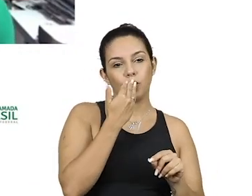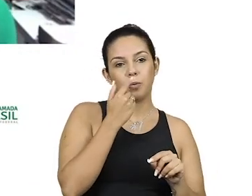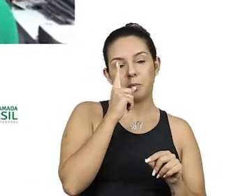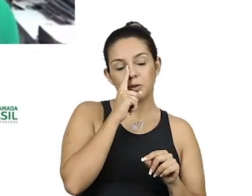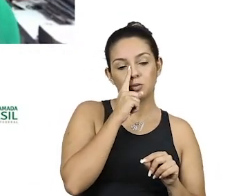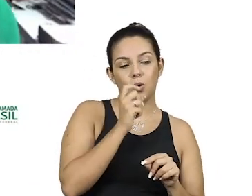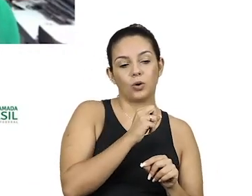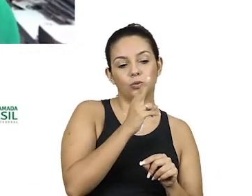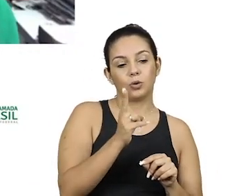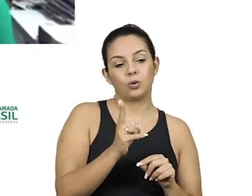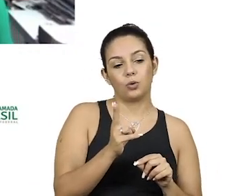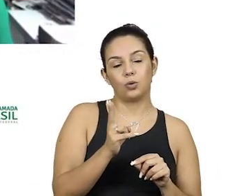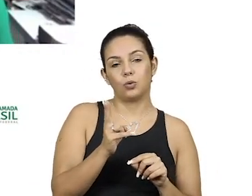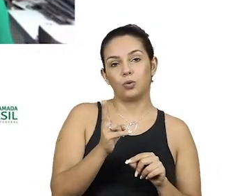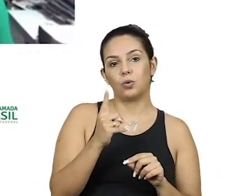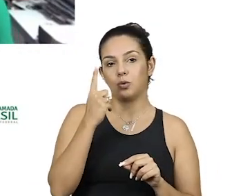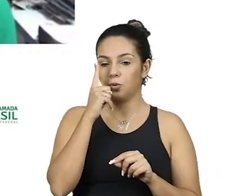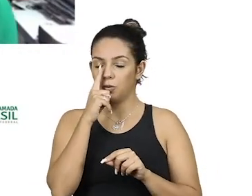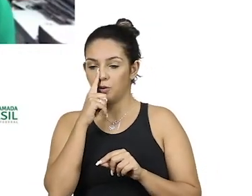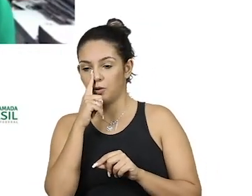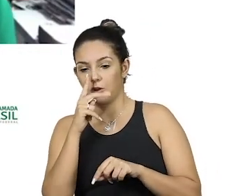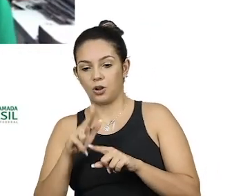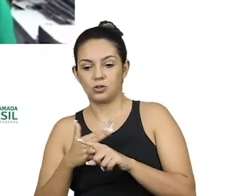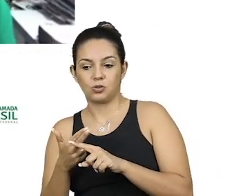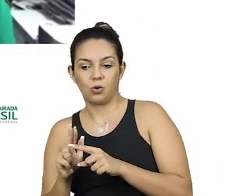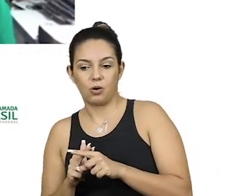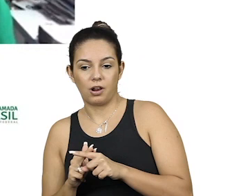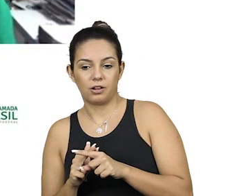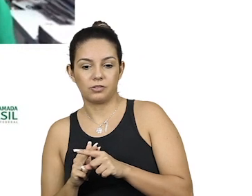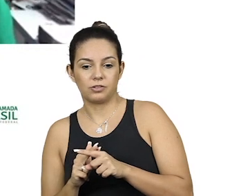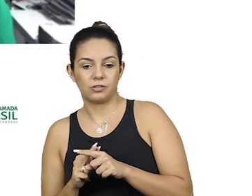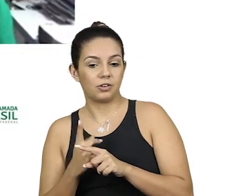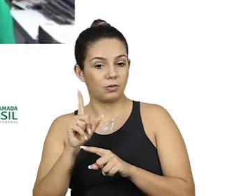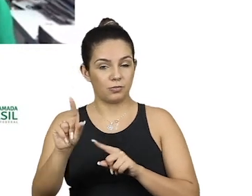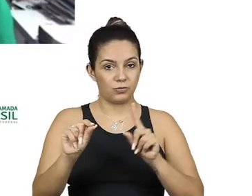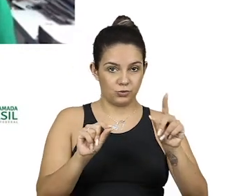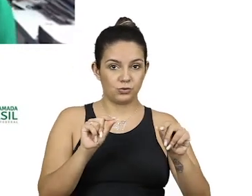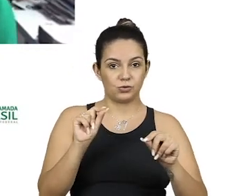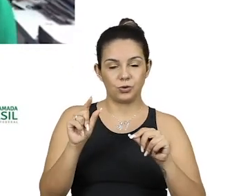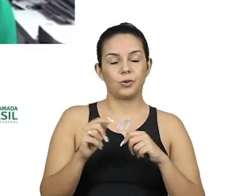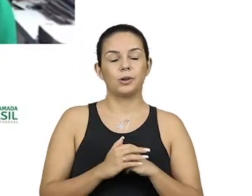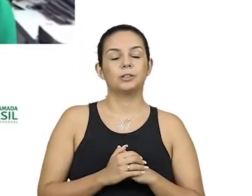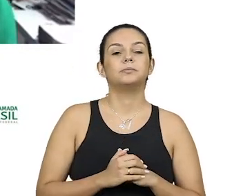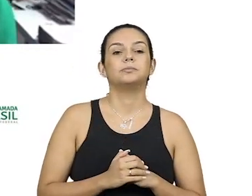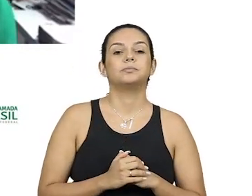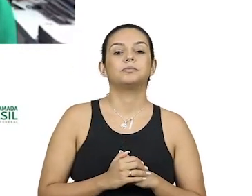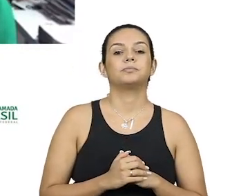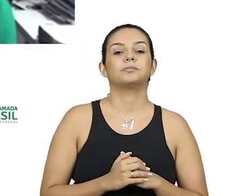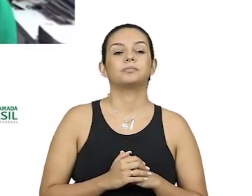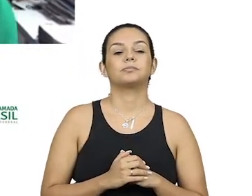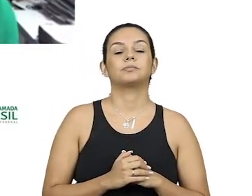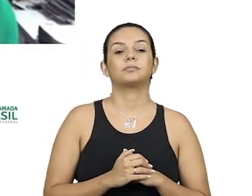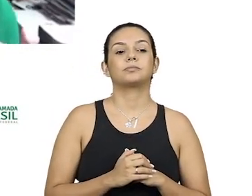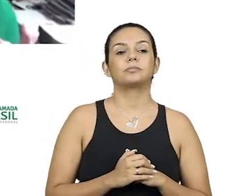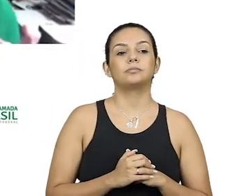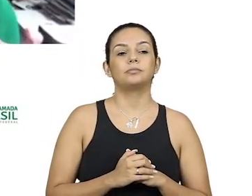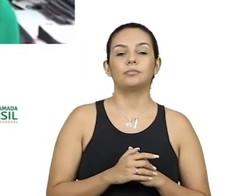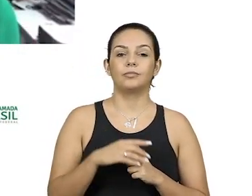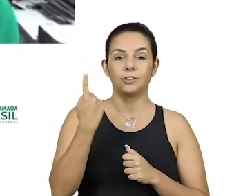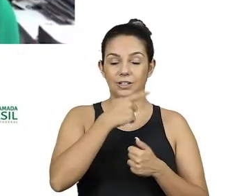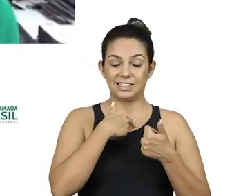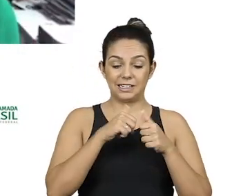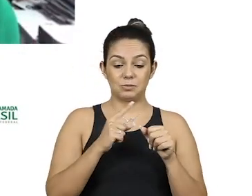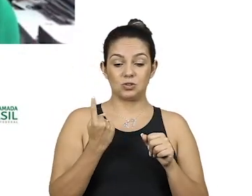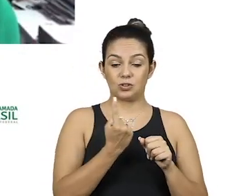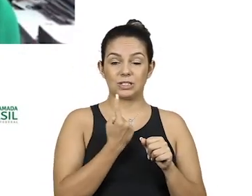maisena ou um biscoito de chocolate? É uma escolha. E estamos sozinhos